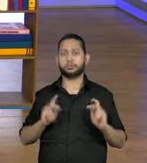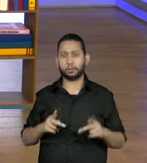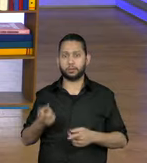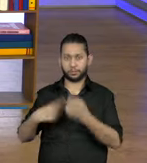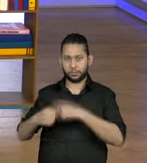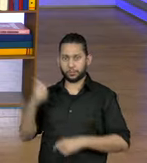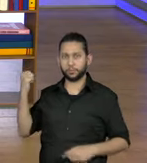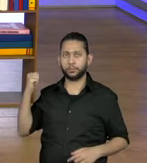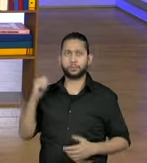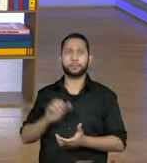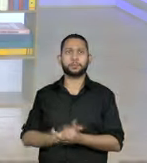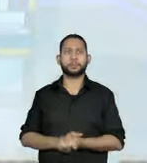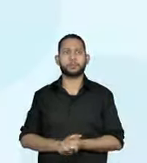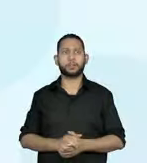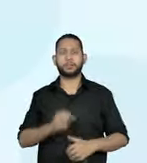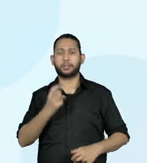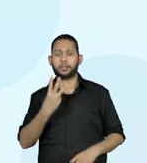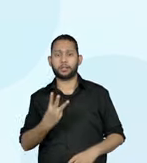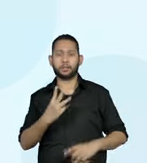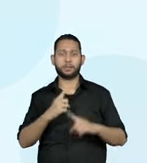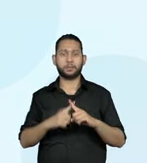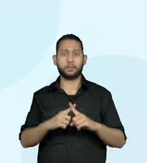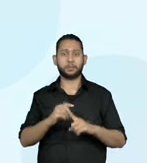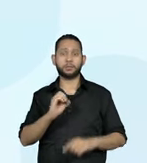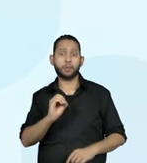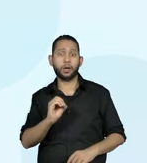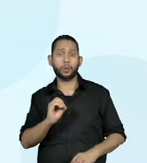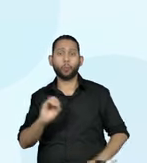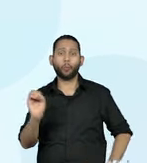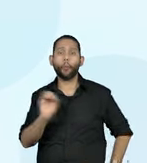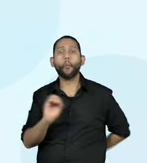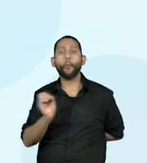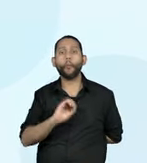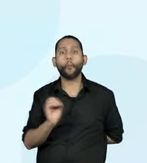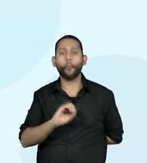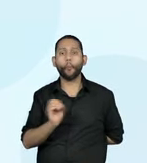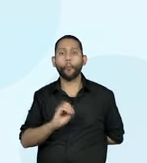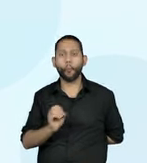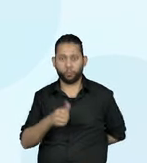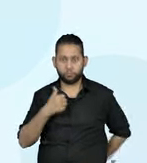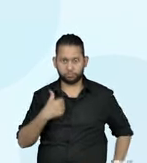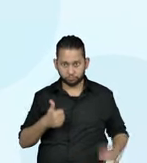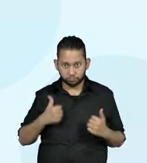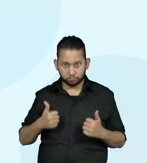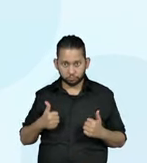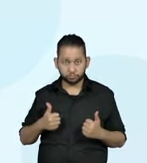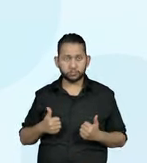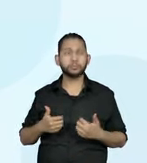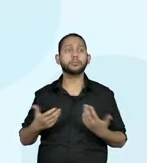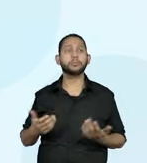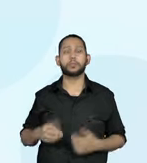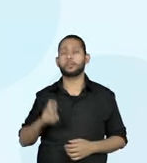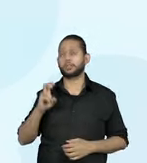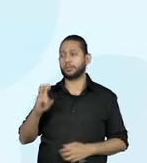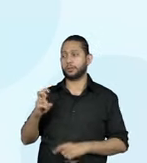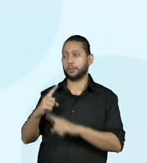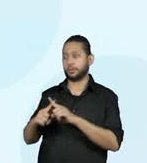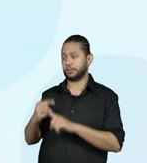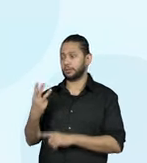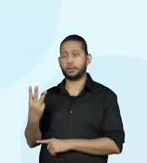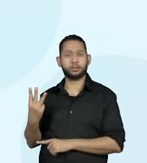o cálculo. Então, 3 vezes o 0 é igual a 0. E 5